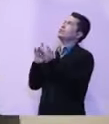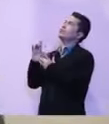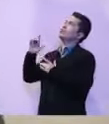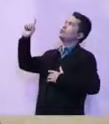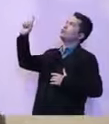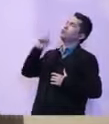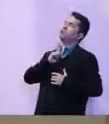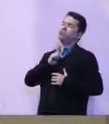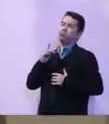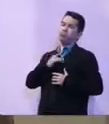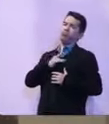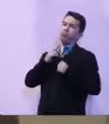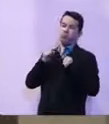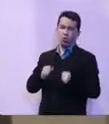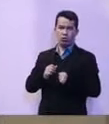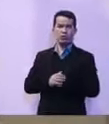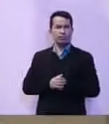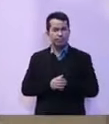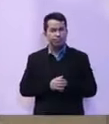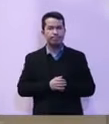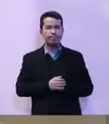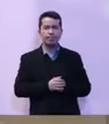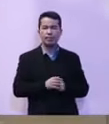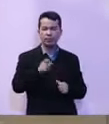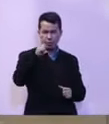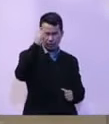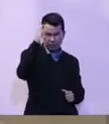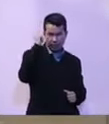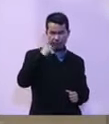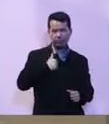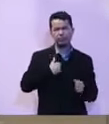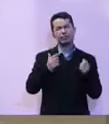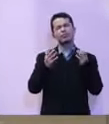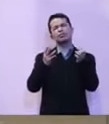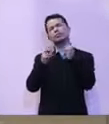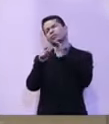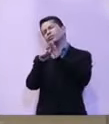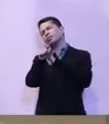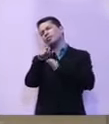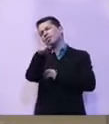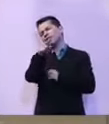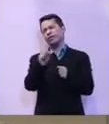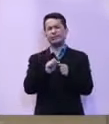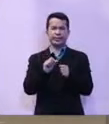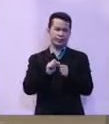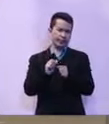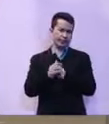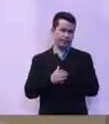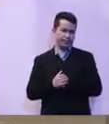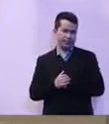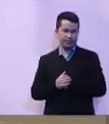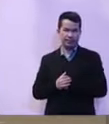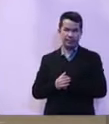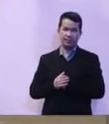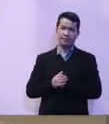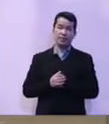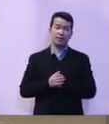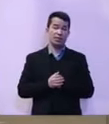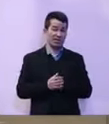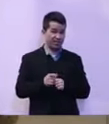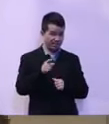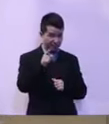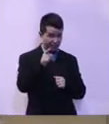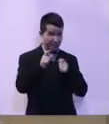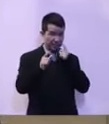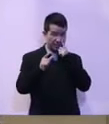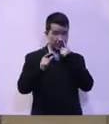transformar a sua vida. Sabe, uma pergunta que eu queria fazer para você, você tem certeza de